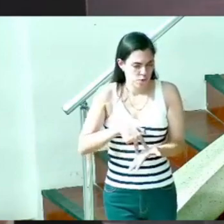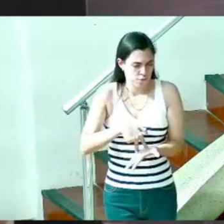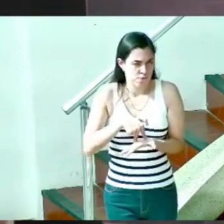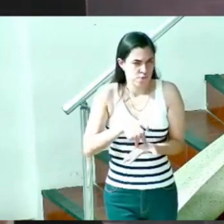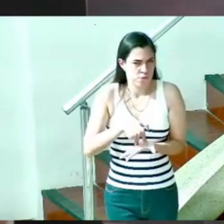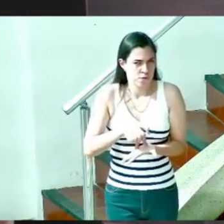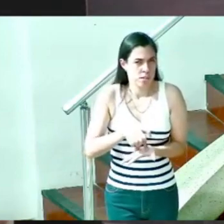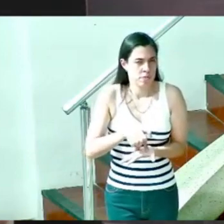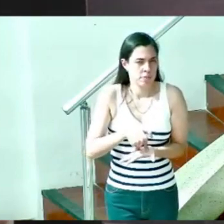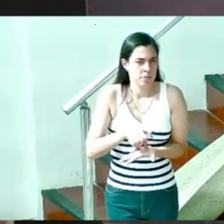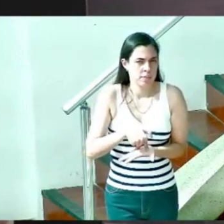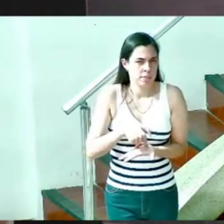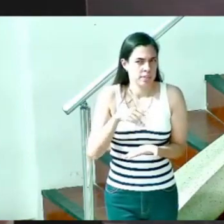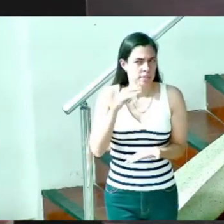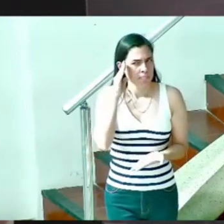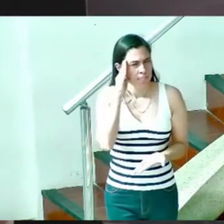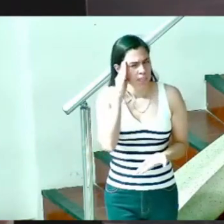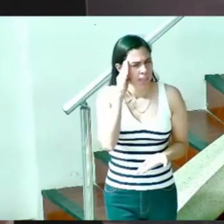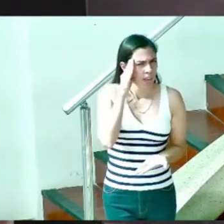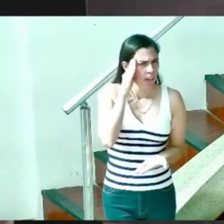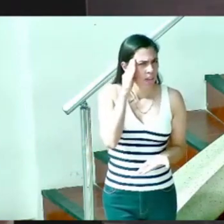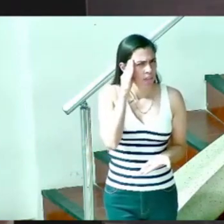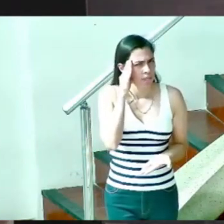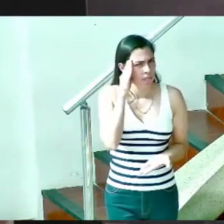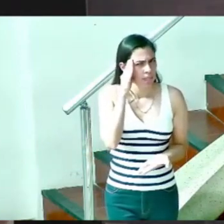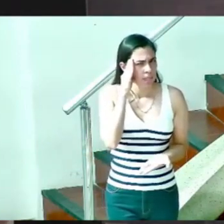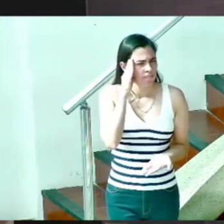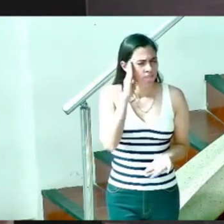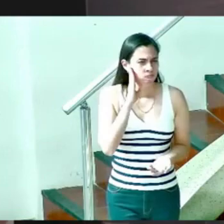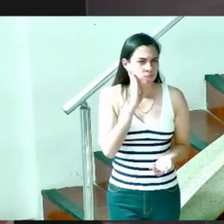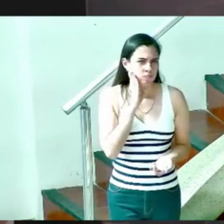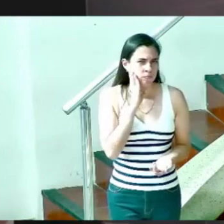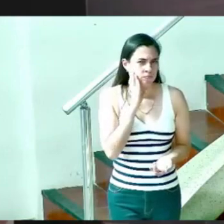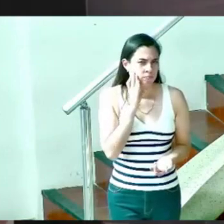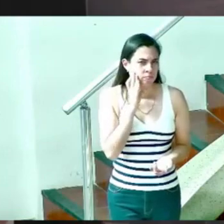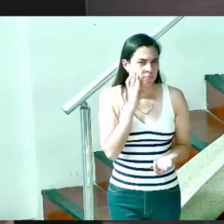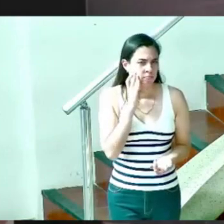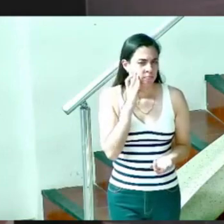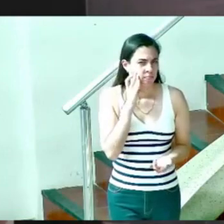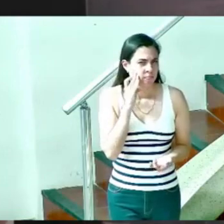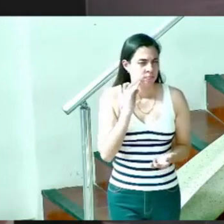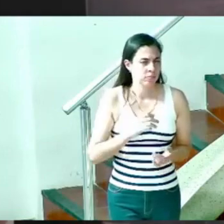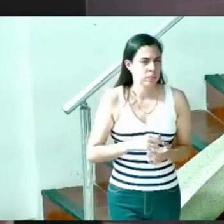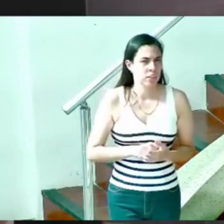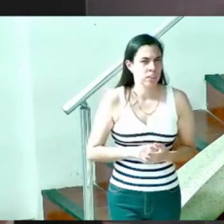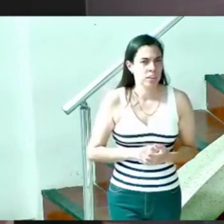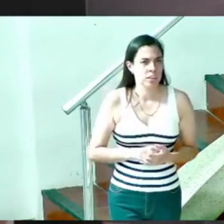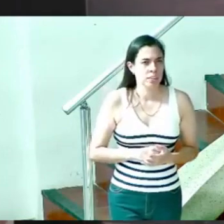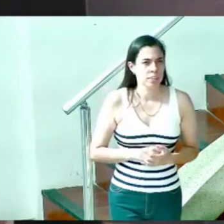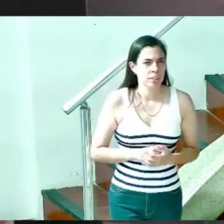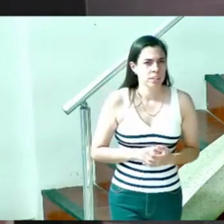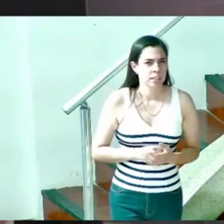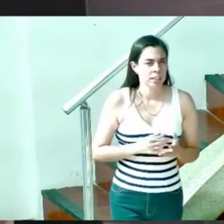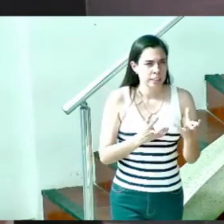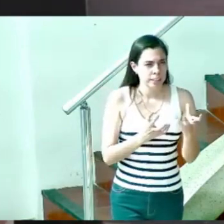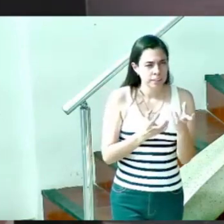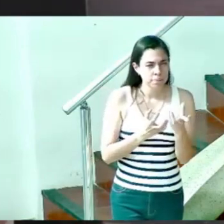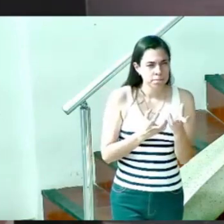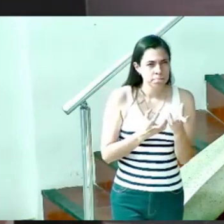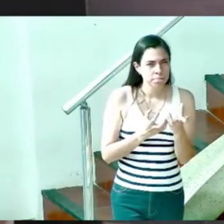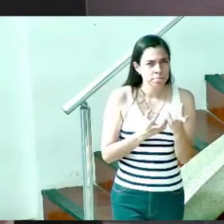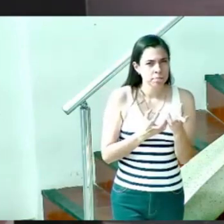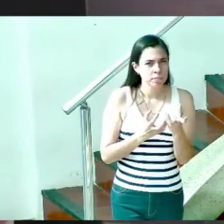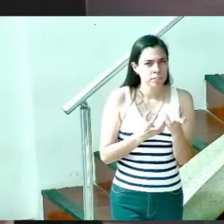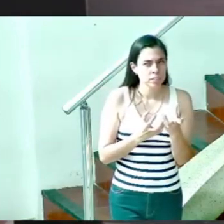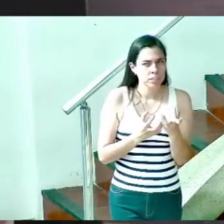na suficiência de Cristo. Estavam tentando agregar a isto uma tentativa de fazer uma